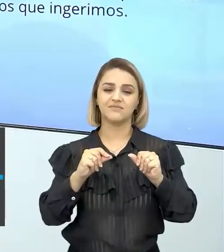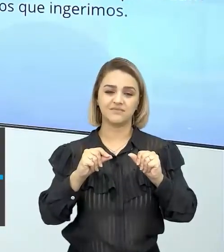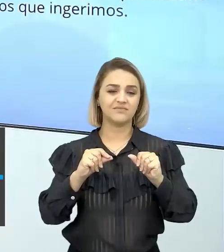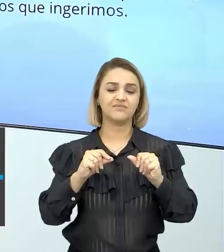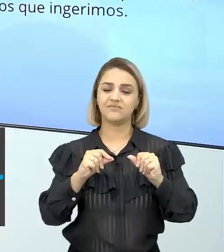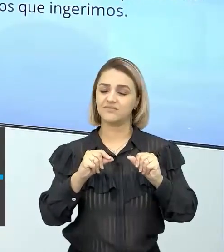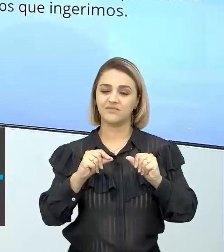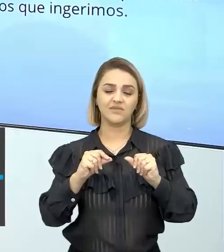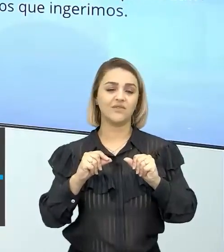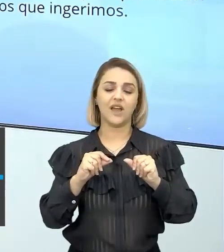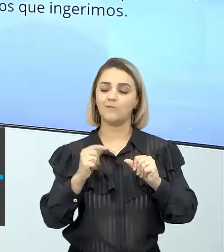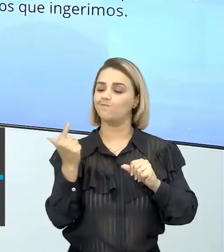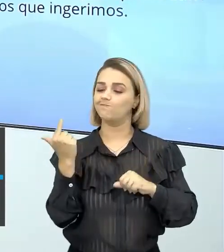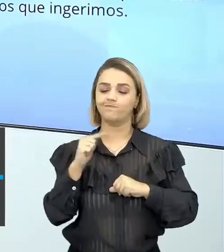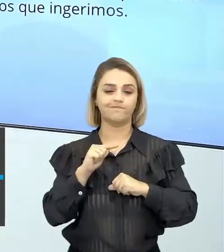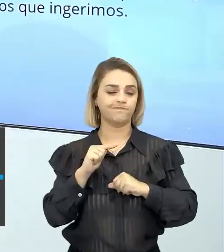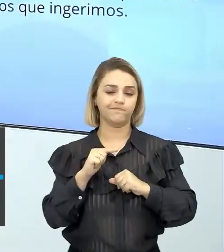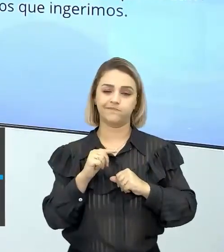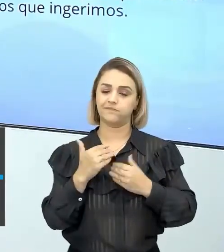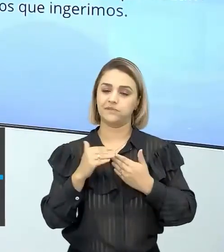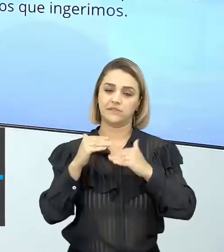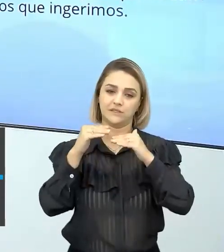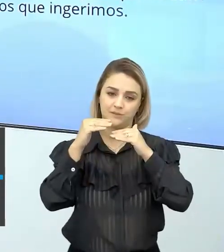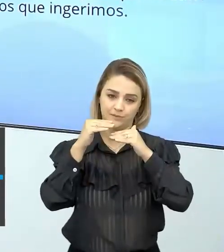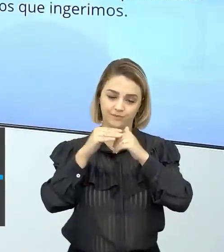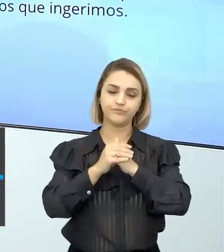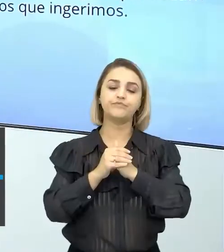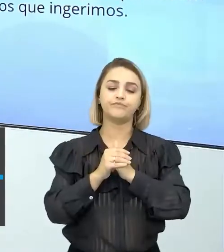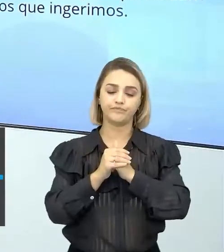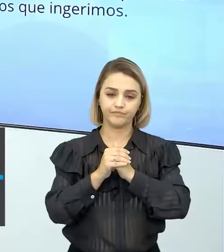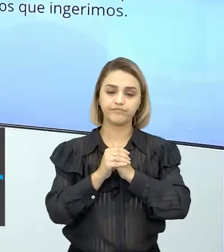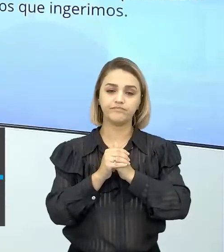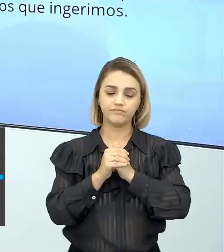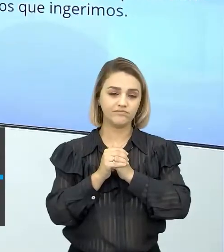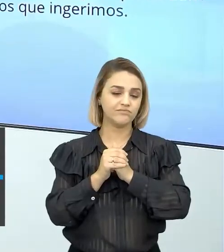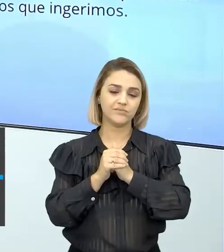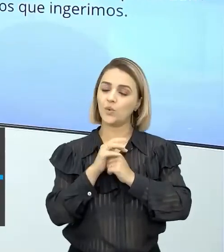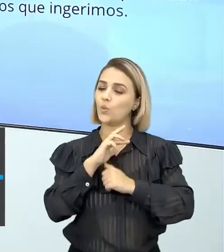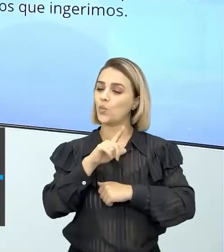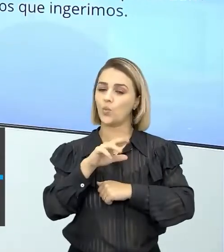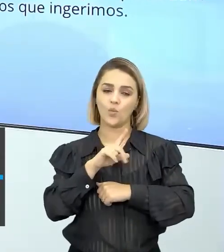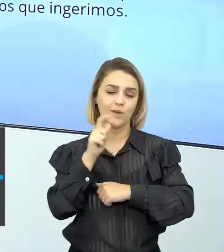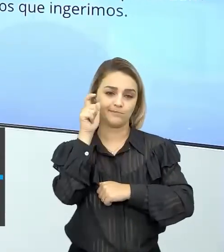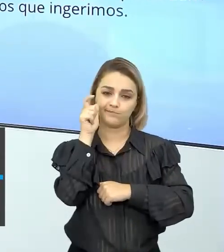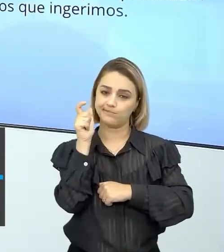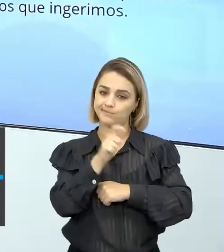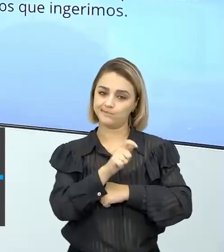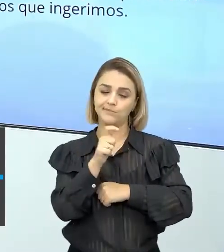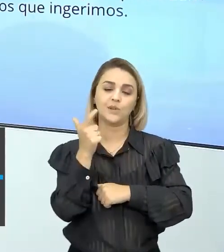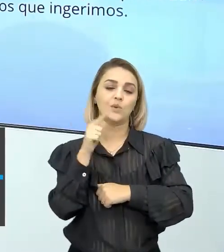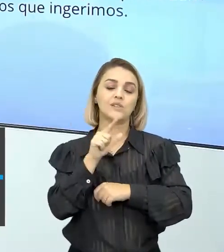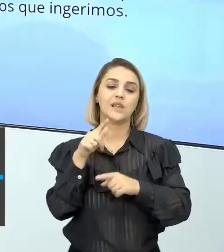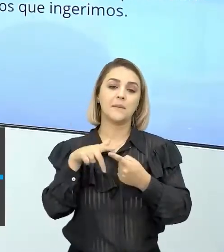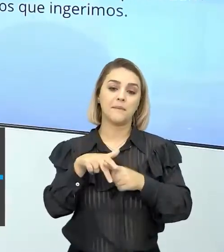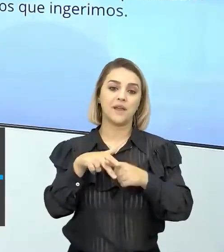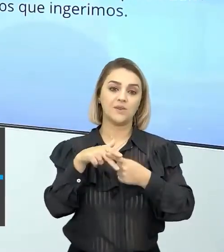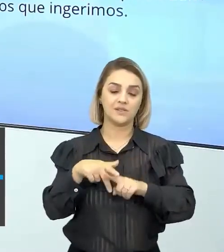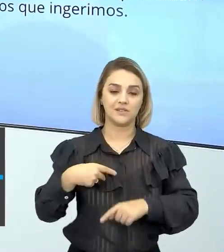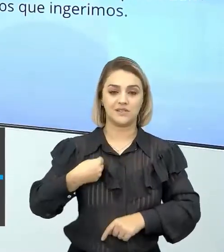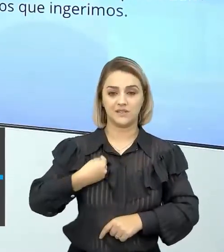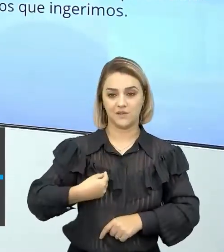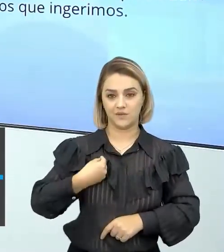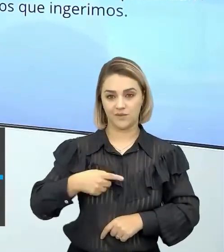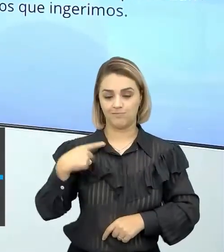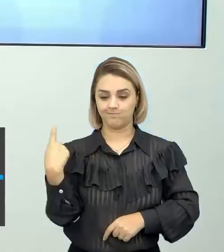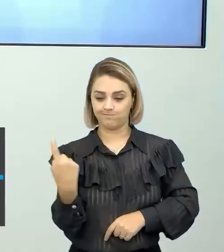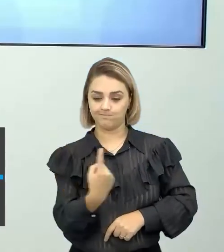de desempenhar a função que ela deveria. E isso não é interessante, né, para a manutenção da nossa vida.